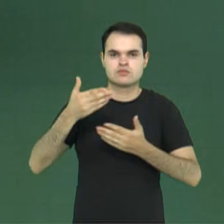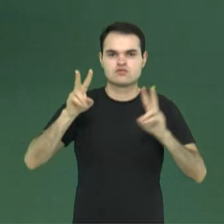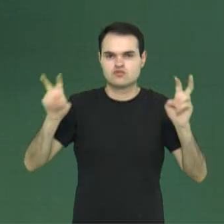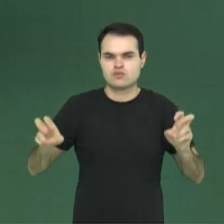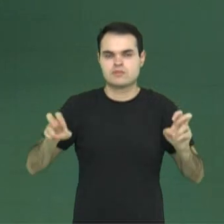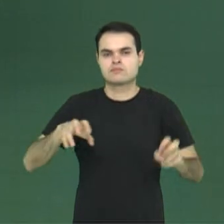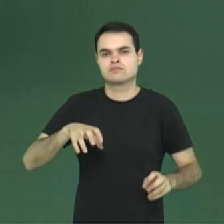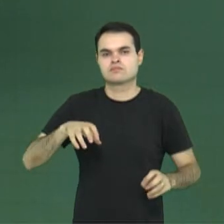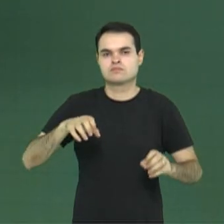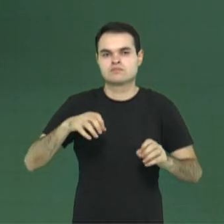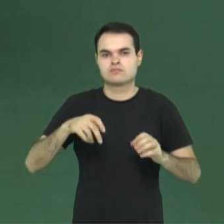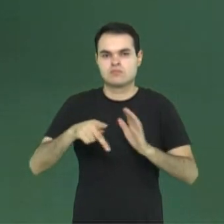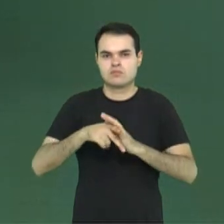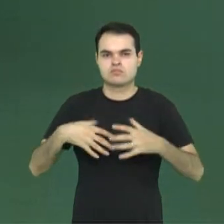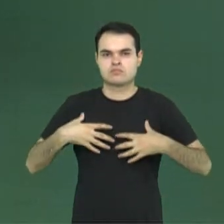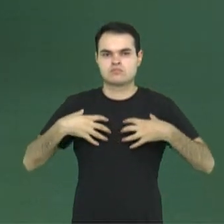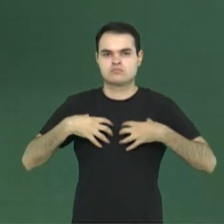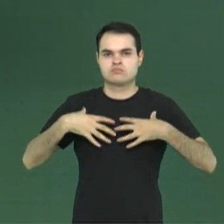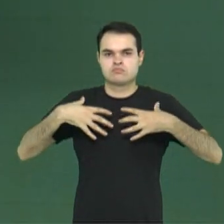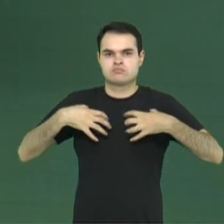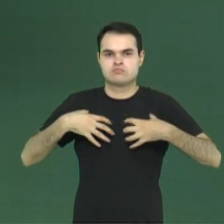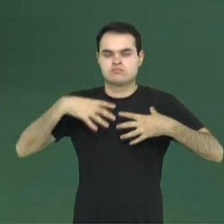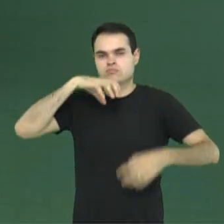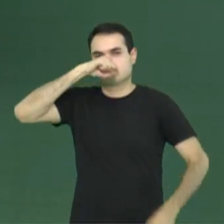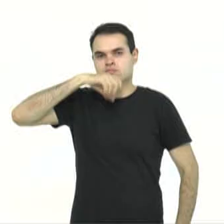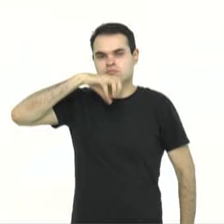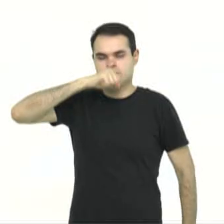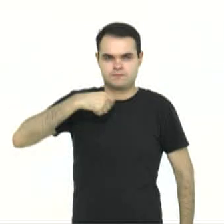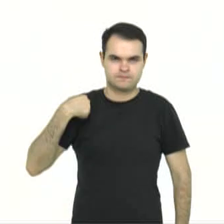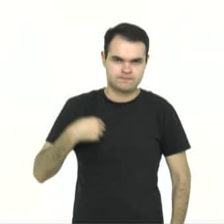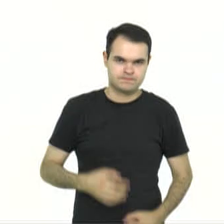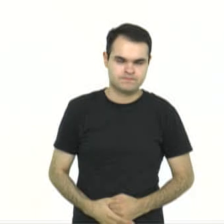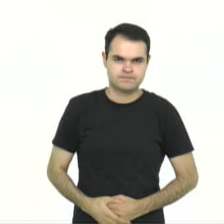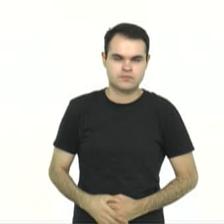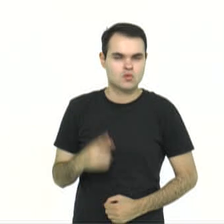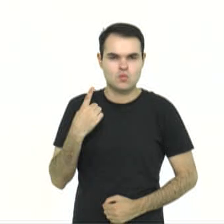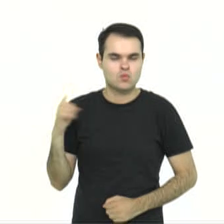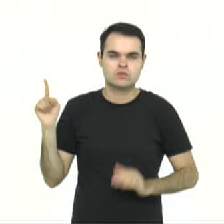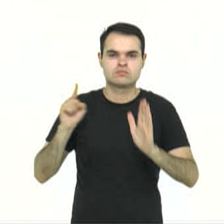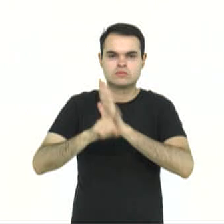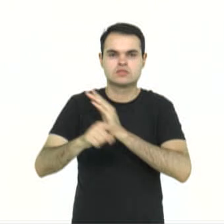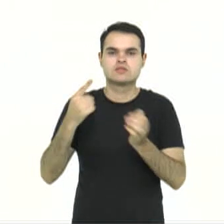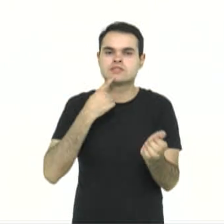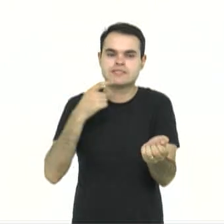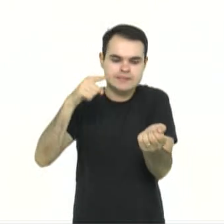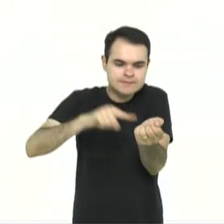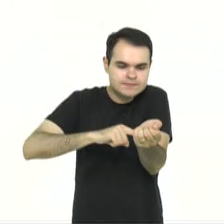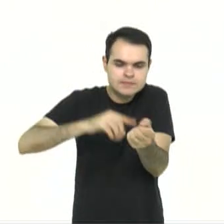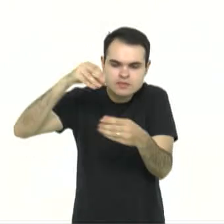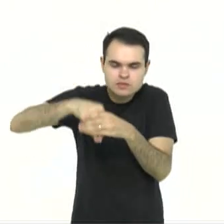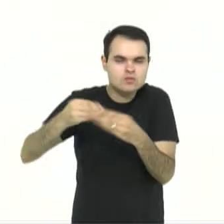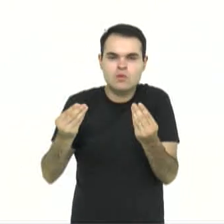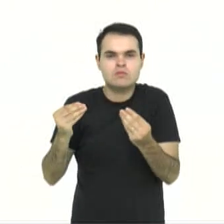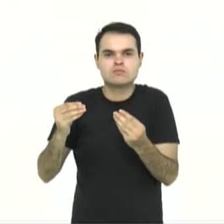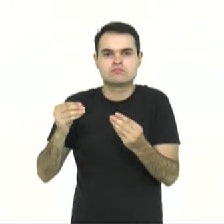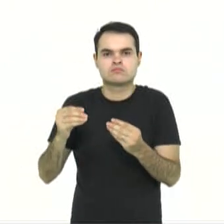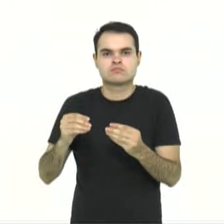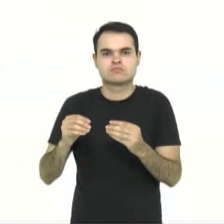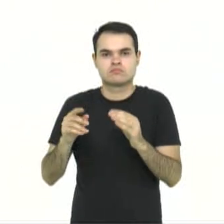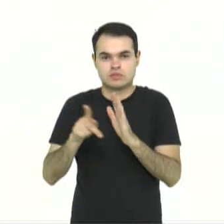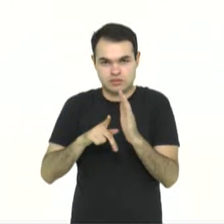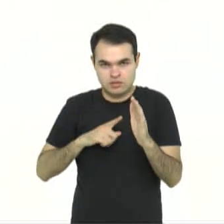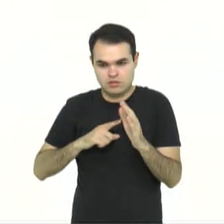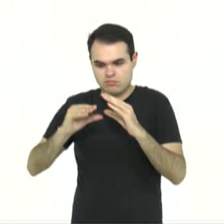respiratório. Prosseguindo, nós temos nosso último quiz. O sangue é formado pelos seguintes elementos: hemácias, leucócitos,